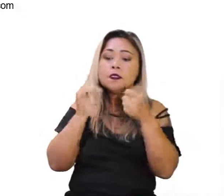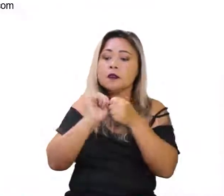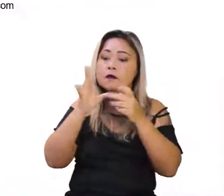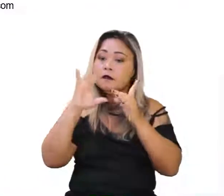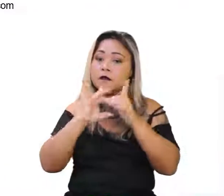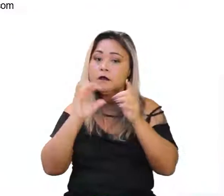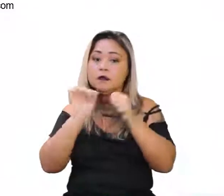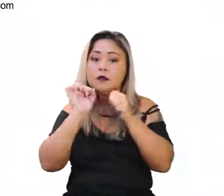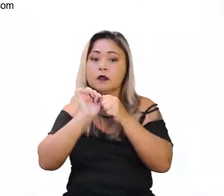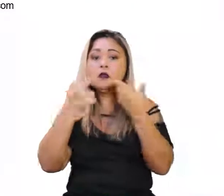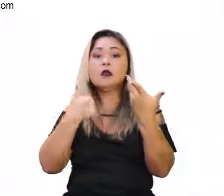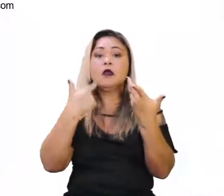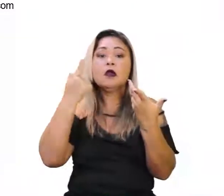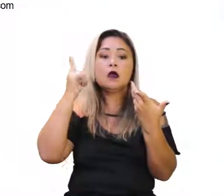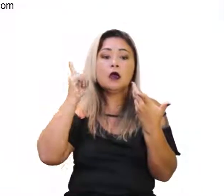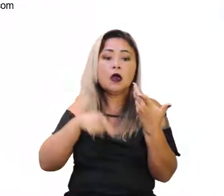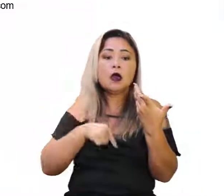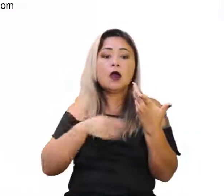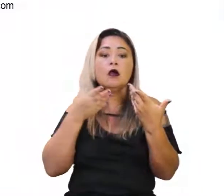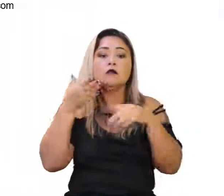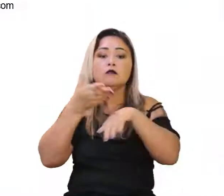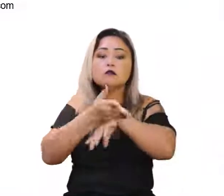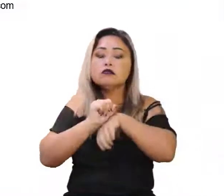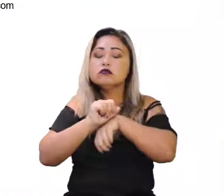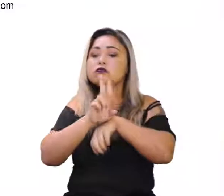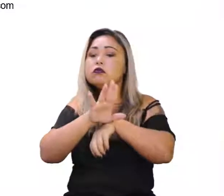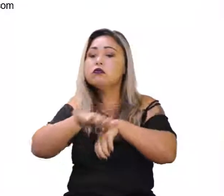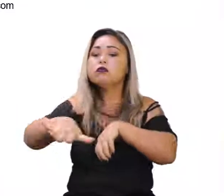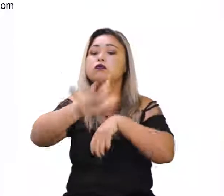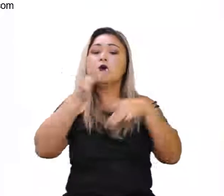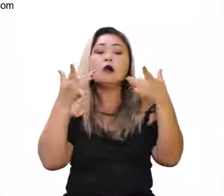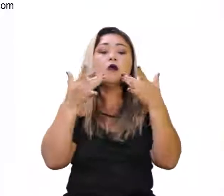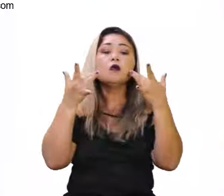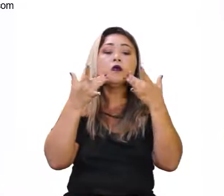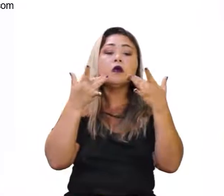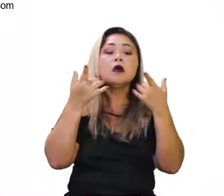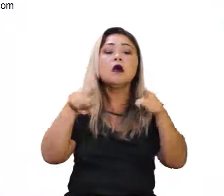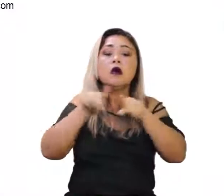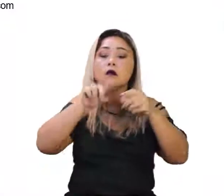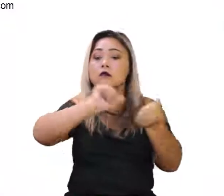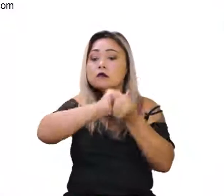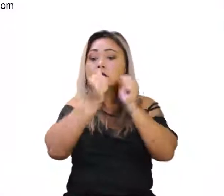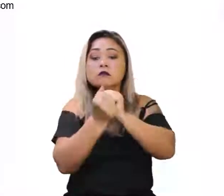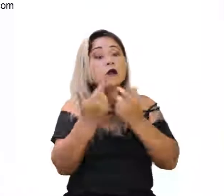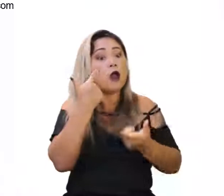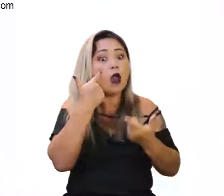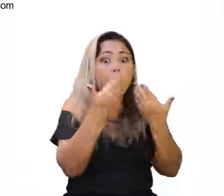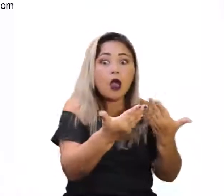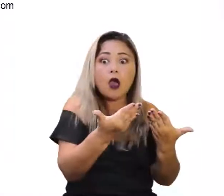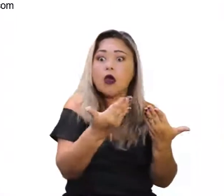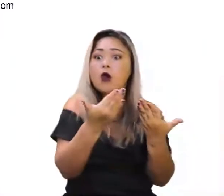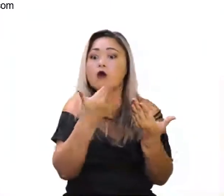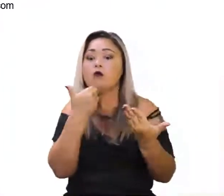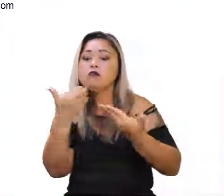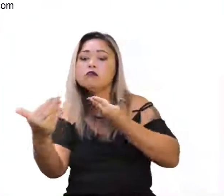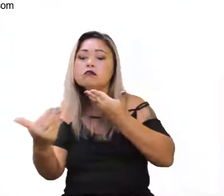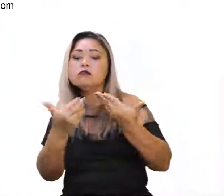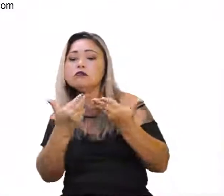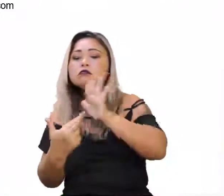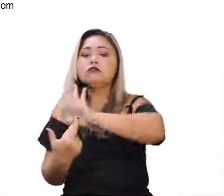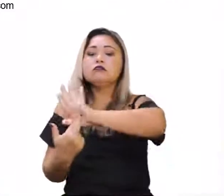meios de produção teatral, dar acesso ao universo teatral e também transformar a realidade por meio do diálogo